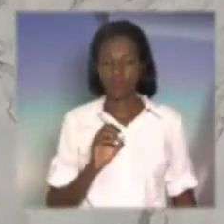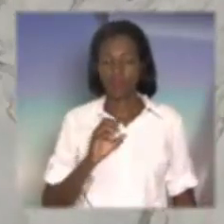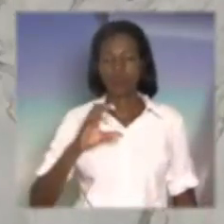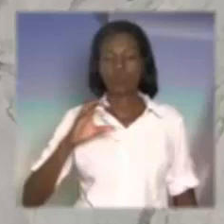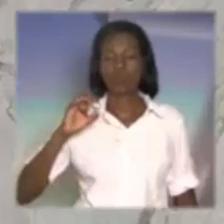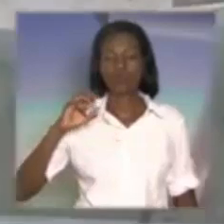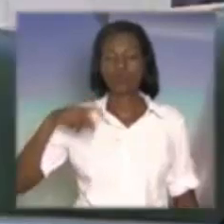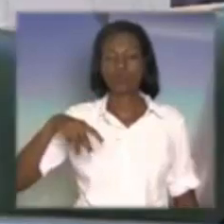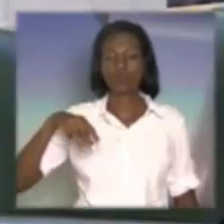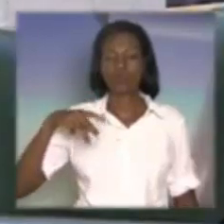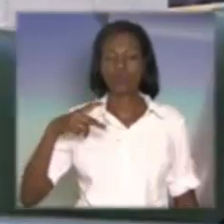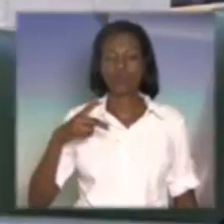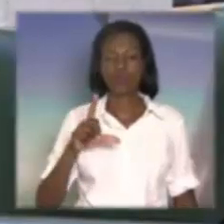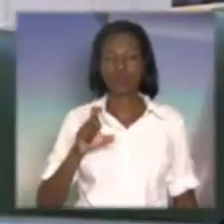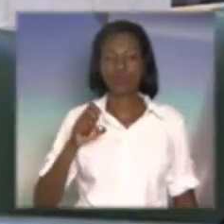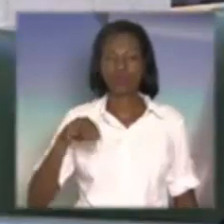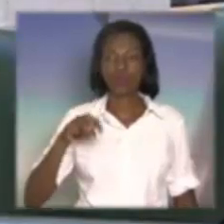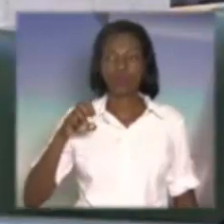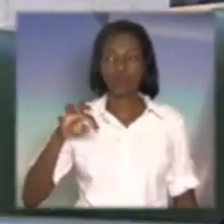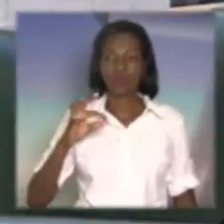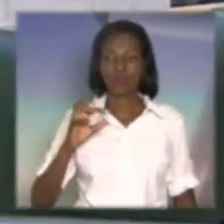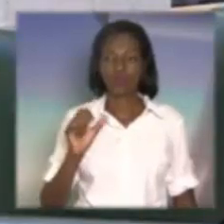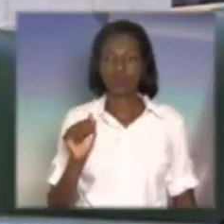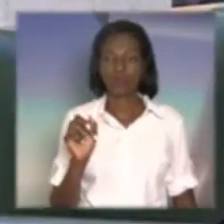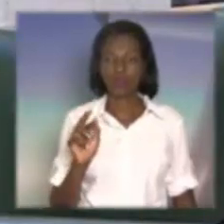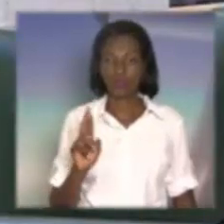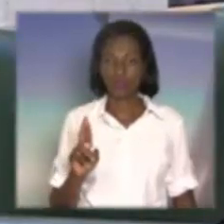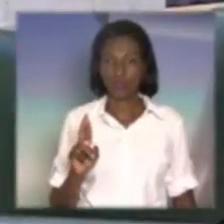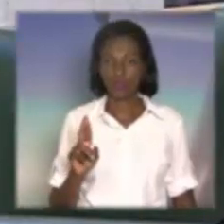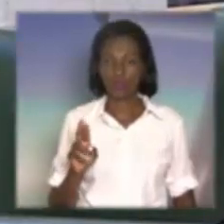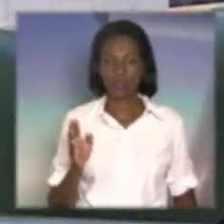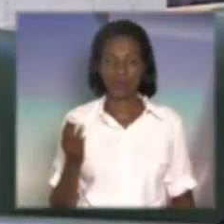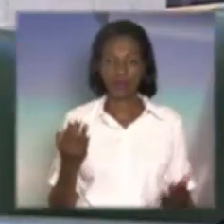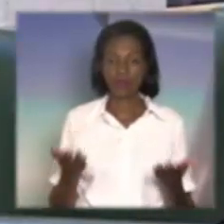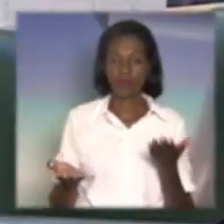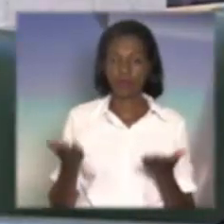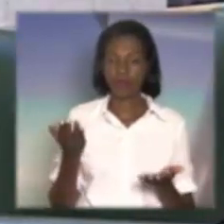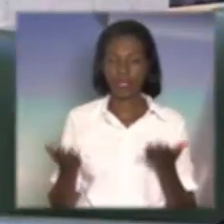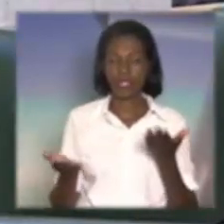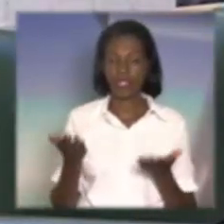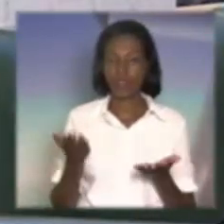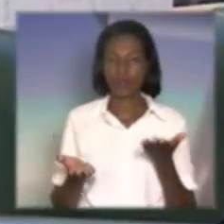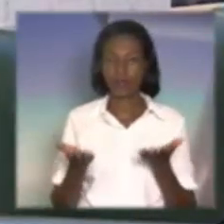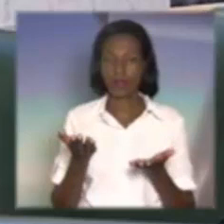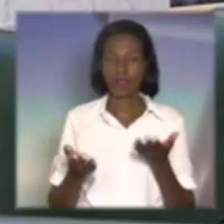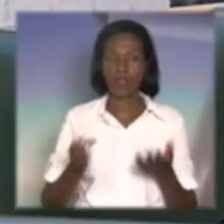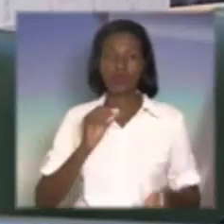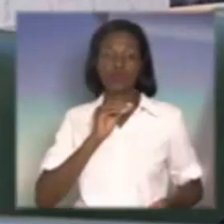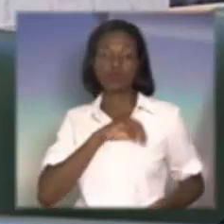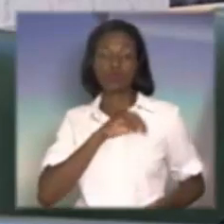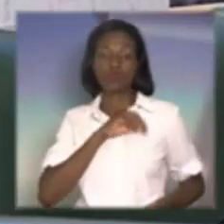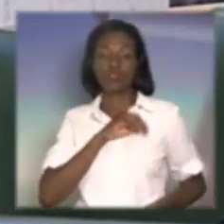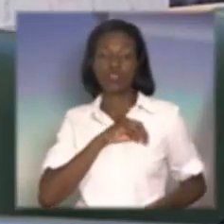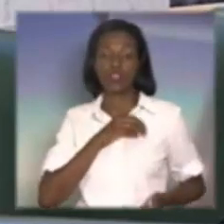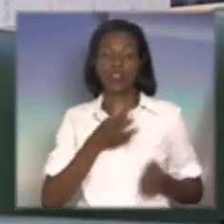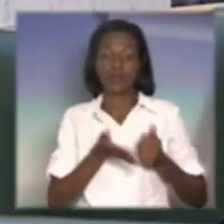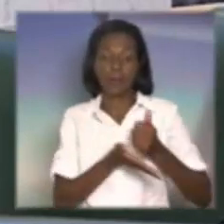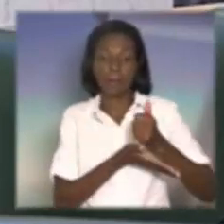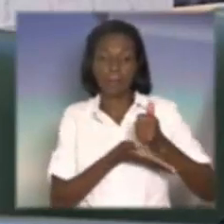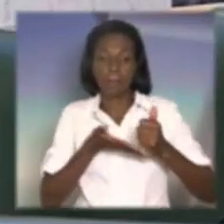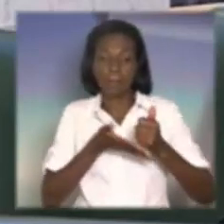né para que haja a equiparação do salário base